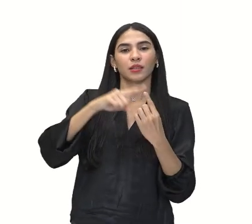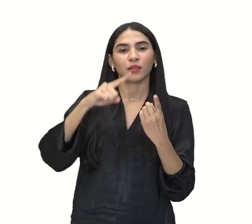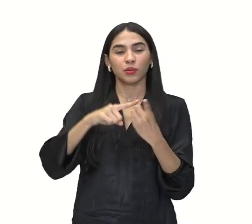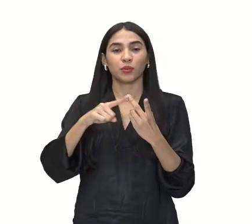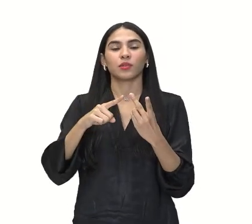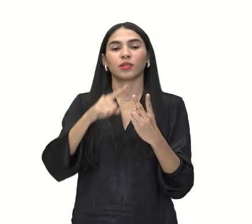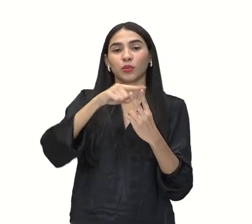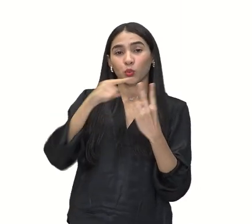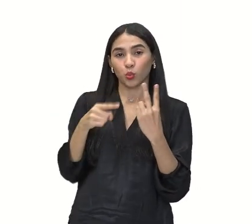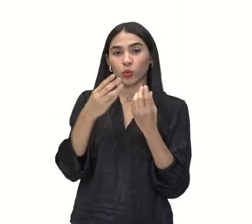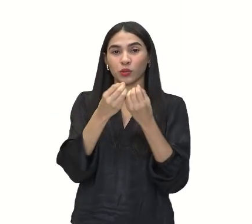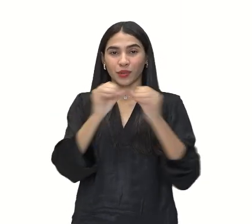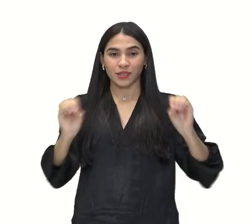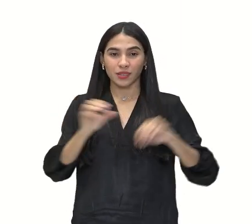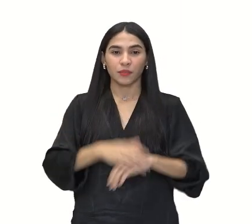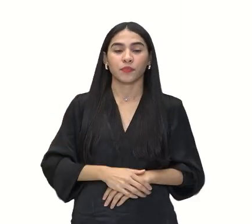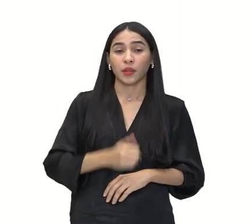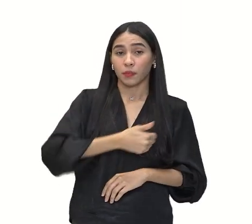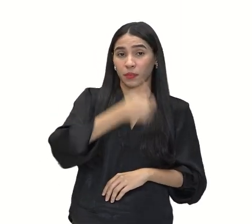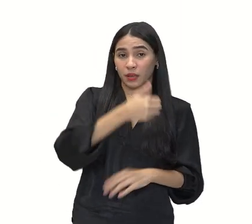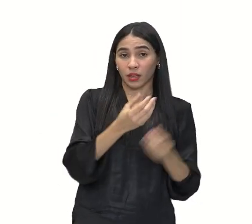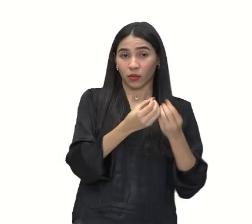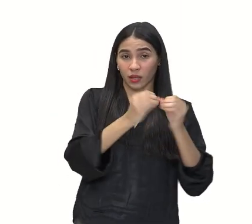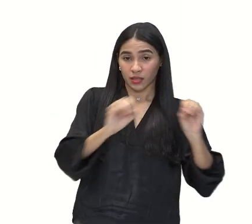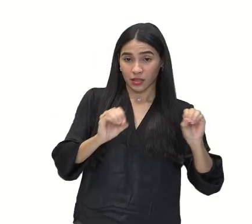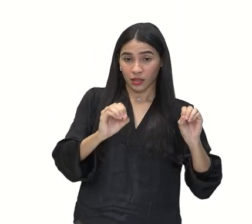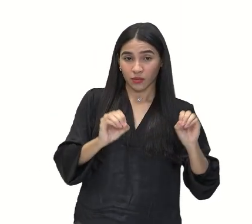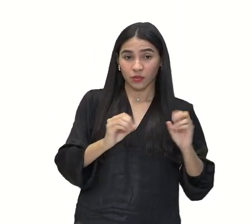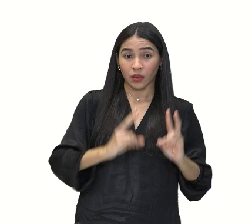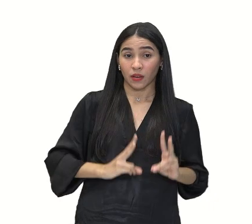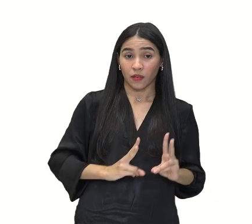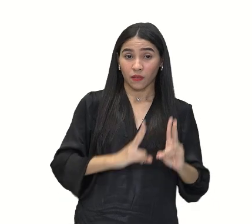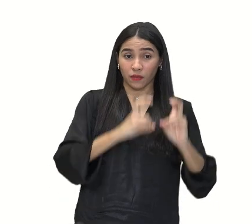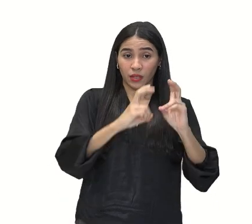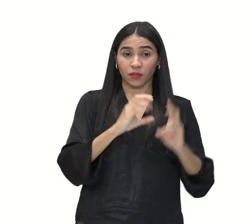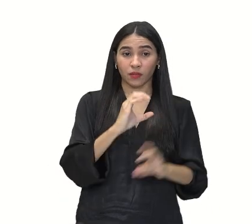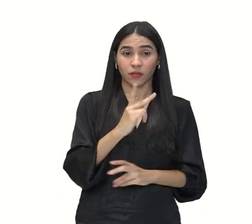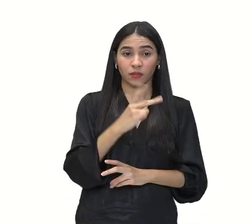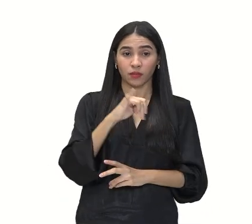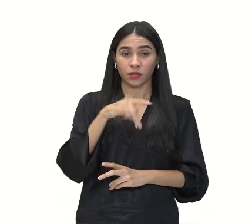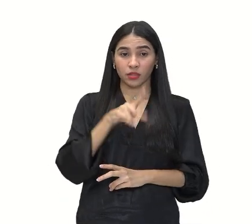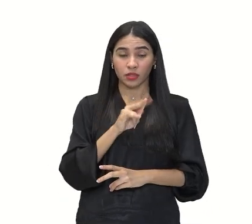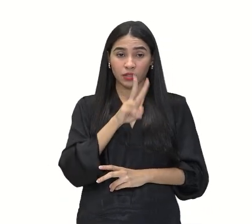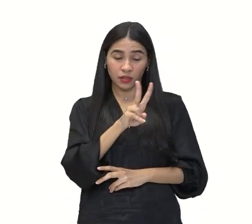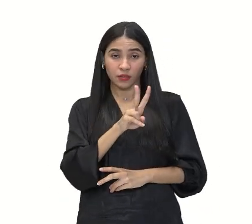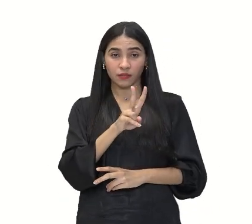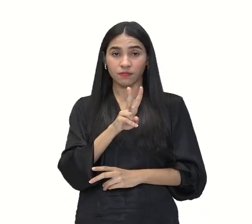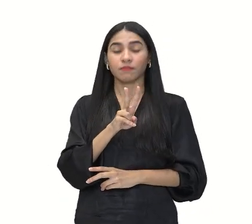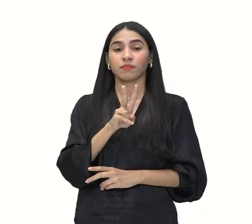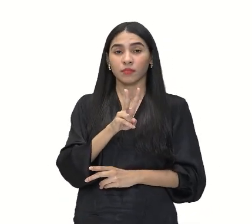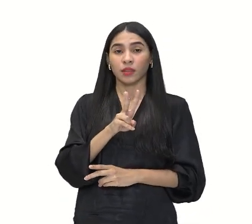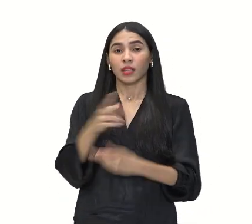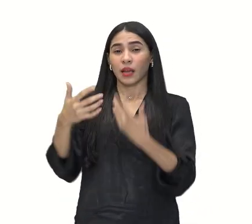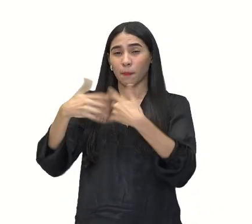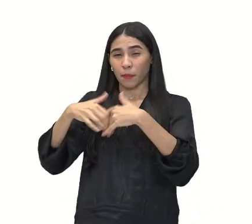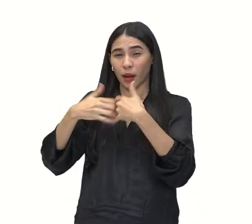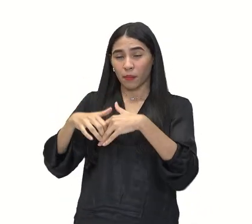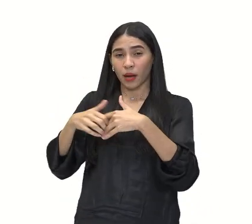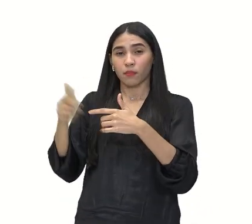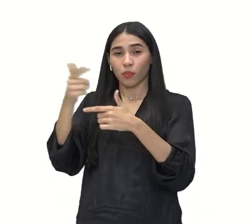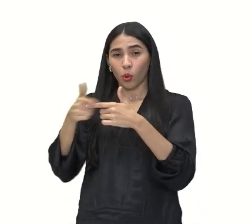orações. Vamos lá? Olha só, a primeira oração, o vírus Chikungunya invade o sistema nervoso central.